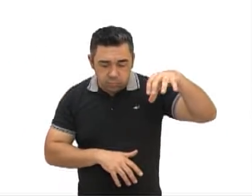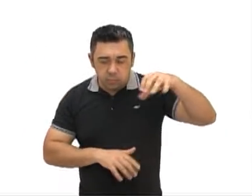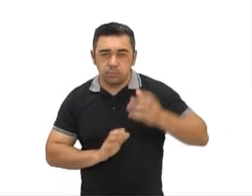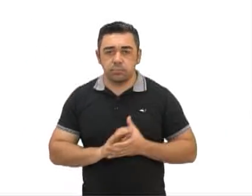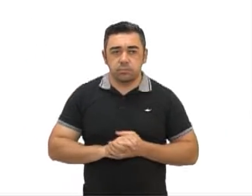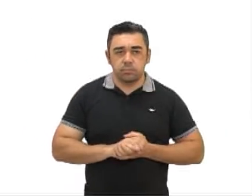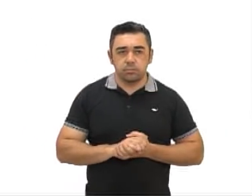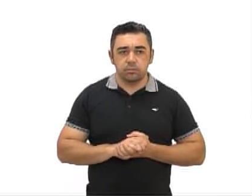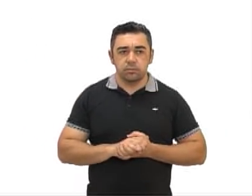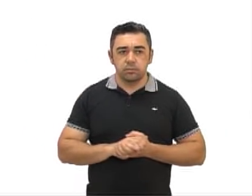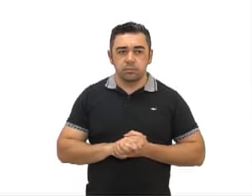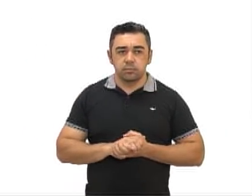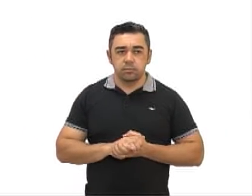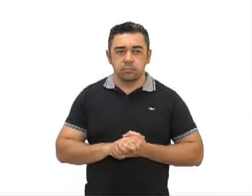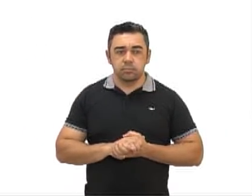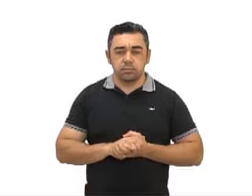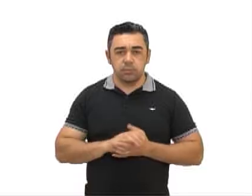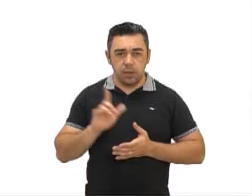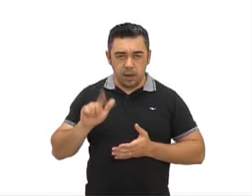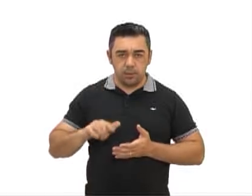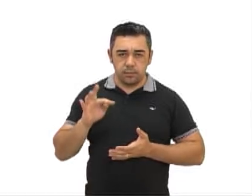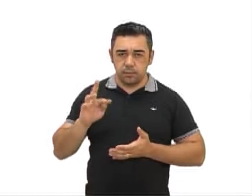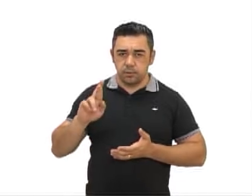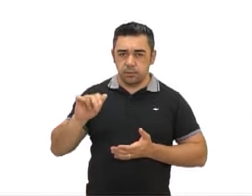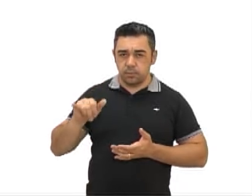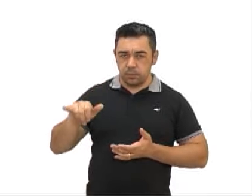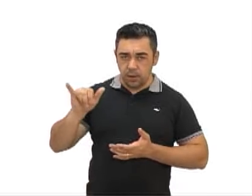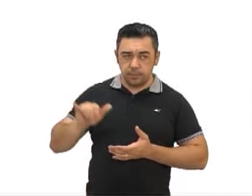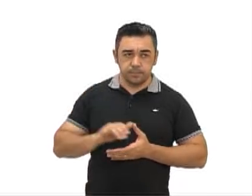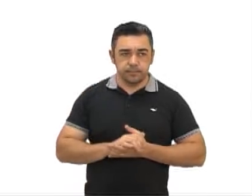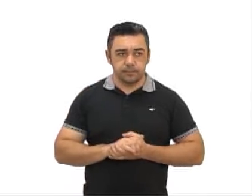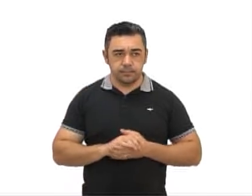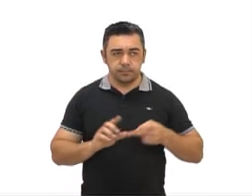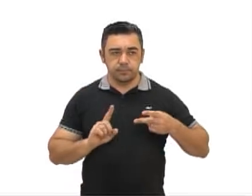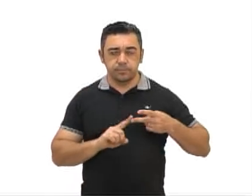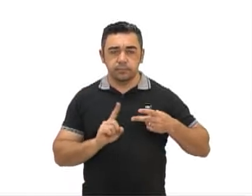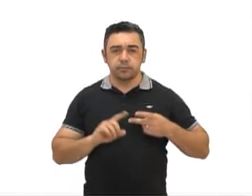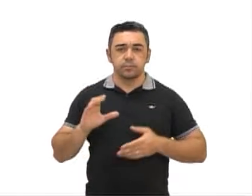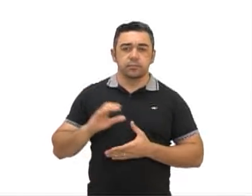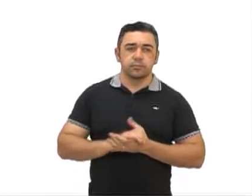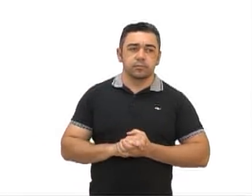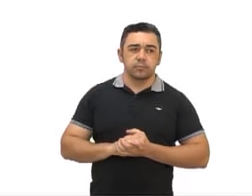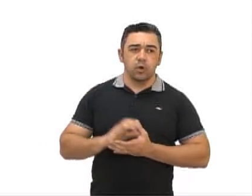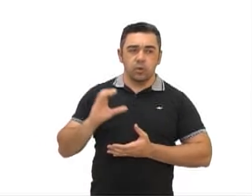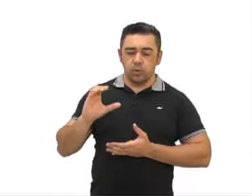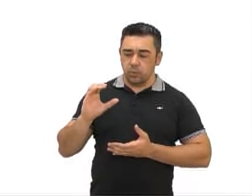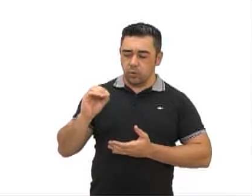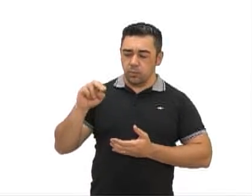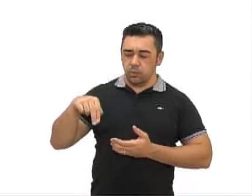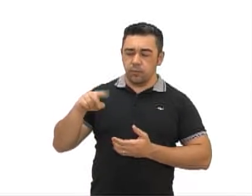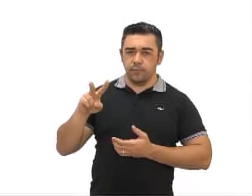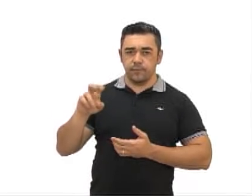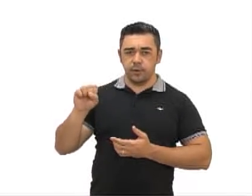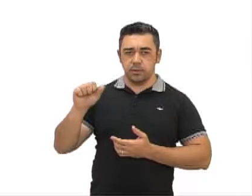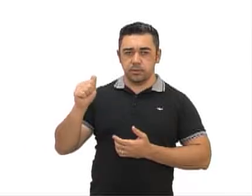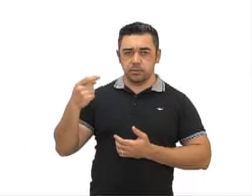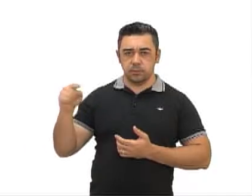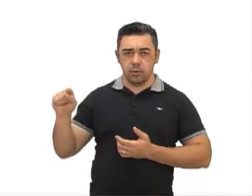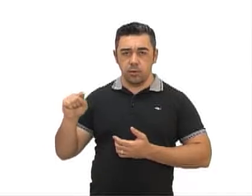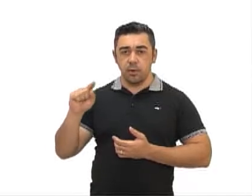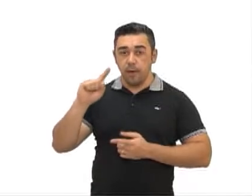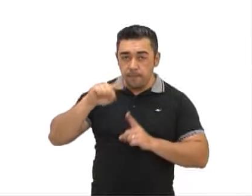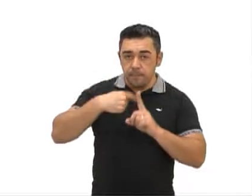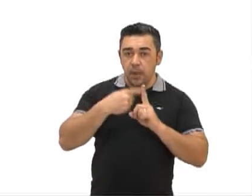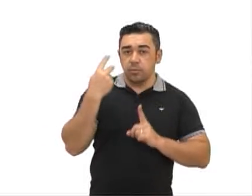bola e marcar o try. A conversão são mais 2 pontos